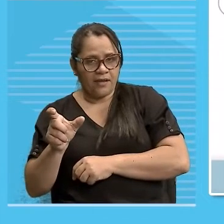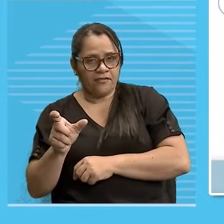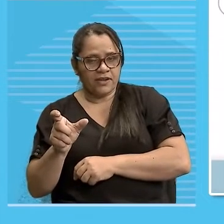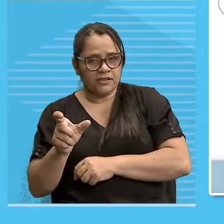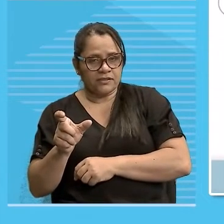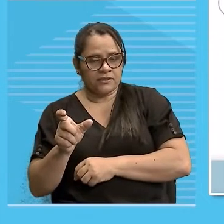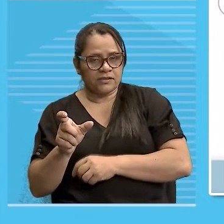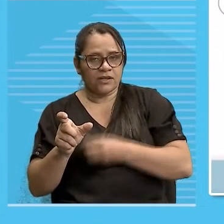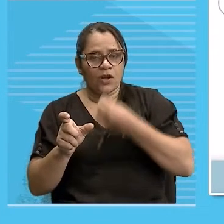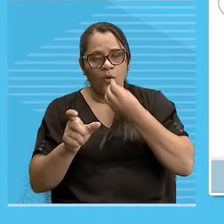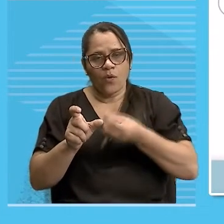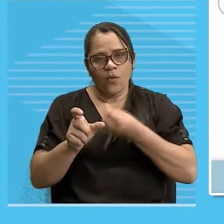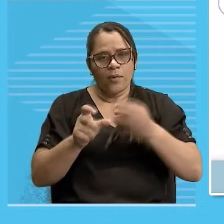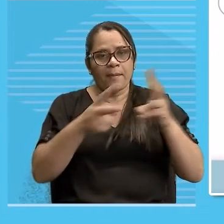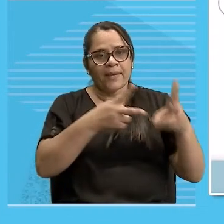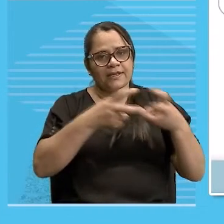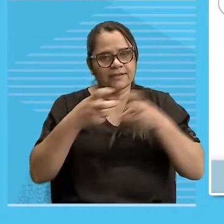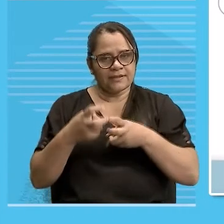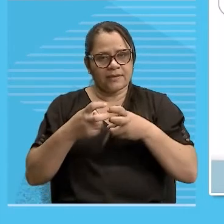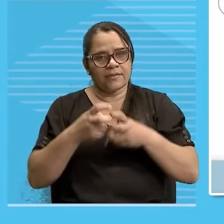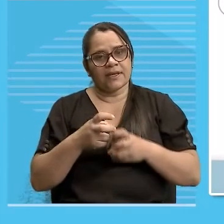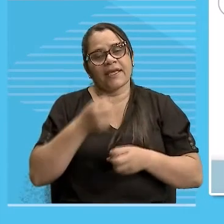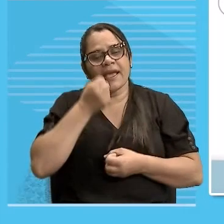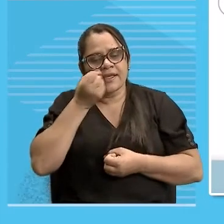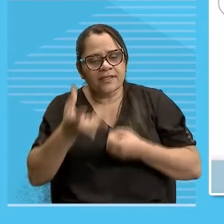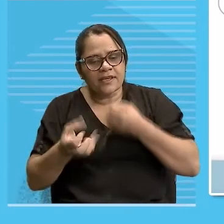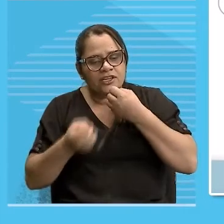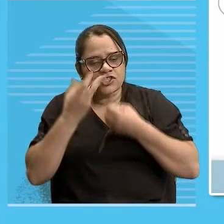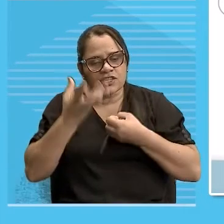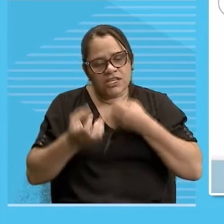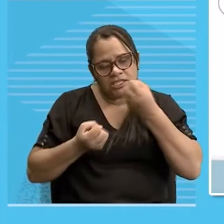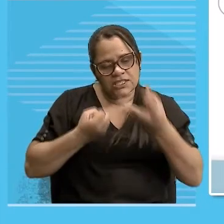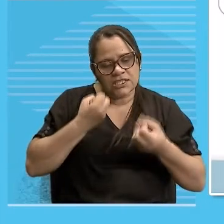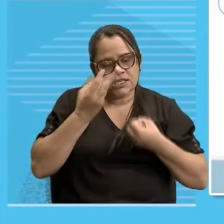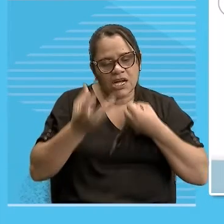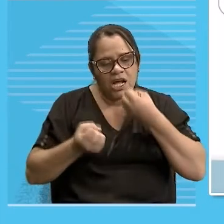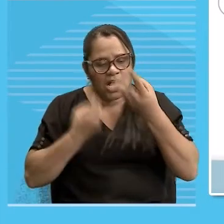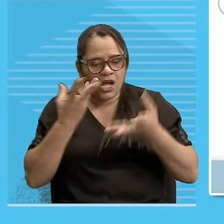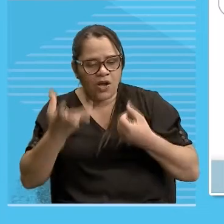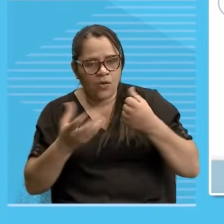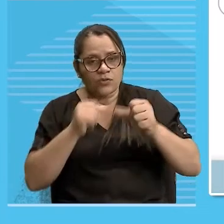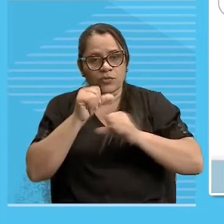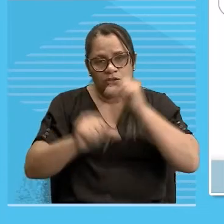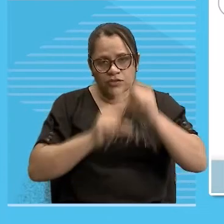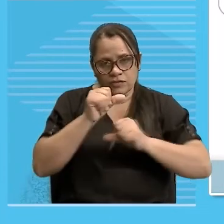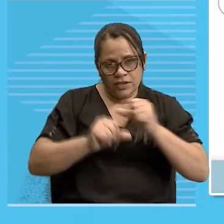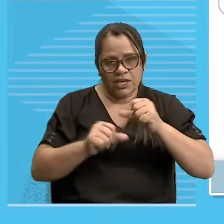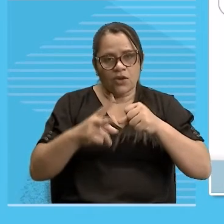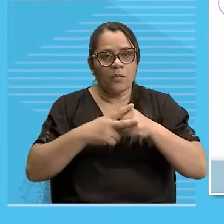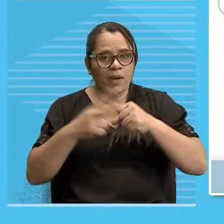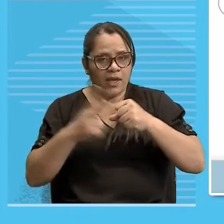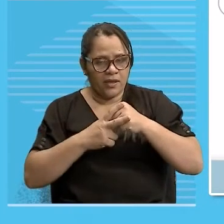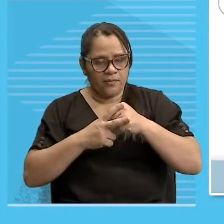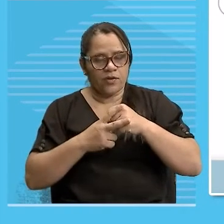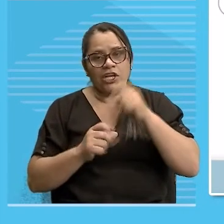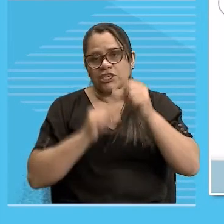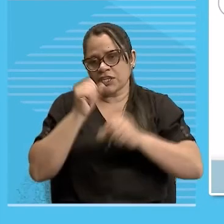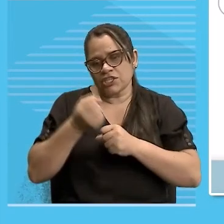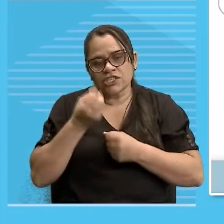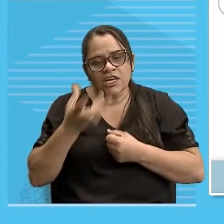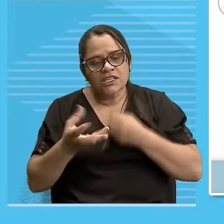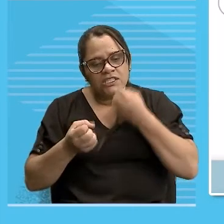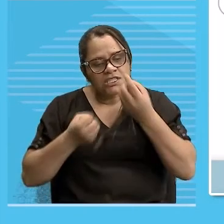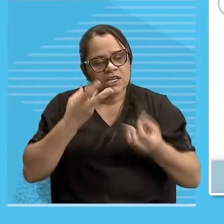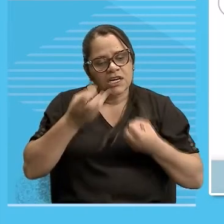orações, perceba que eu não digo que a interjeição, por exemplo, modifica um verbo, que a interjeição modifica um substantivo. Como eu digo assim para vocês e